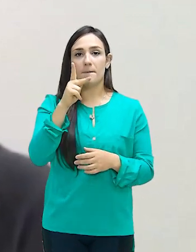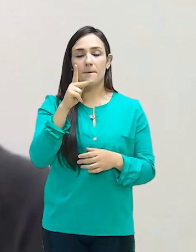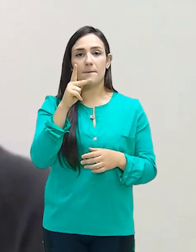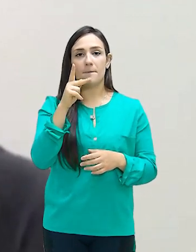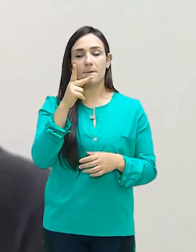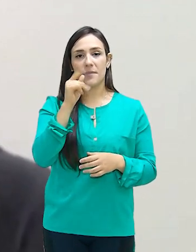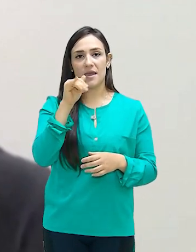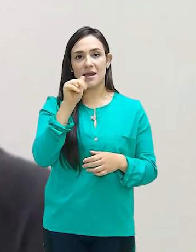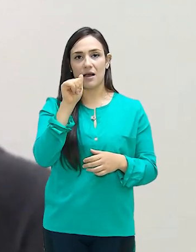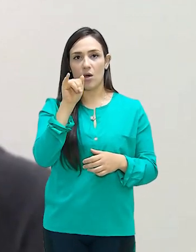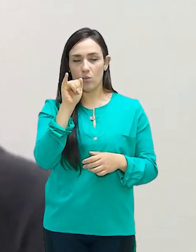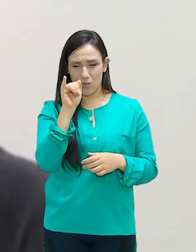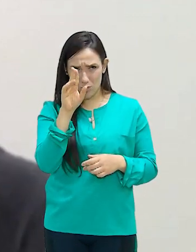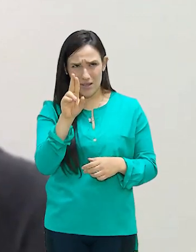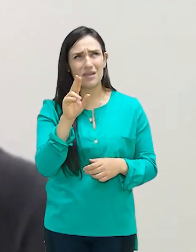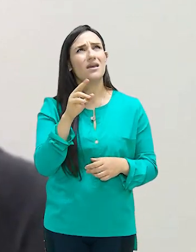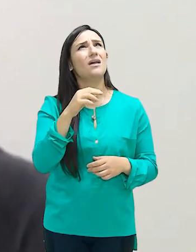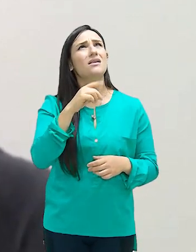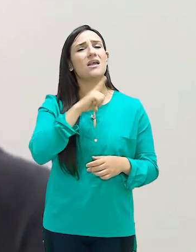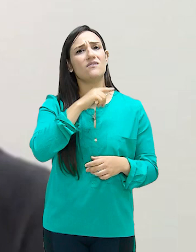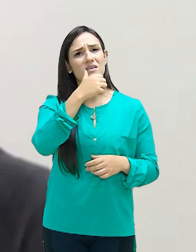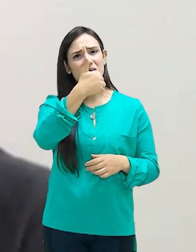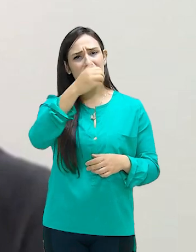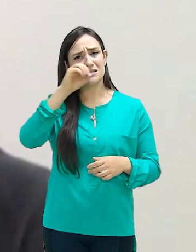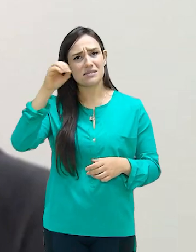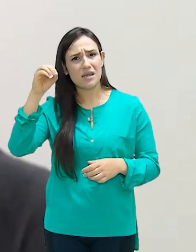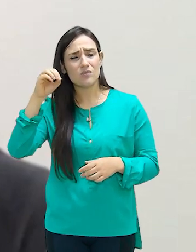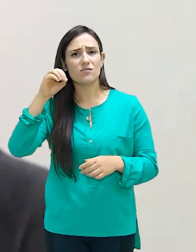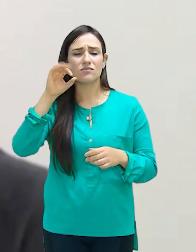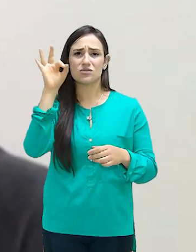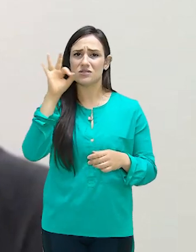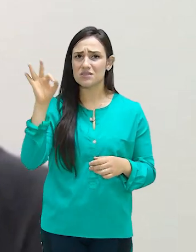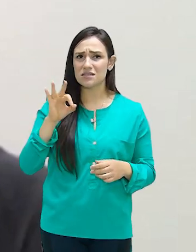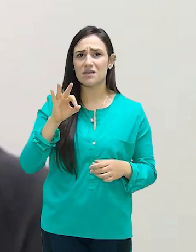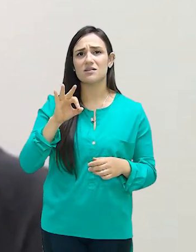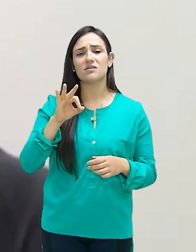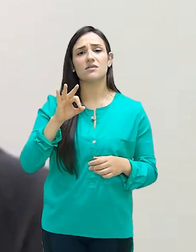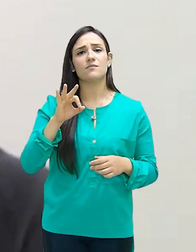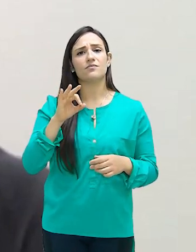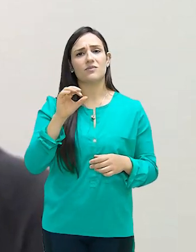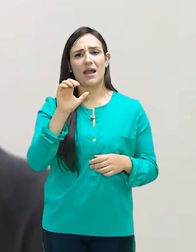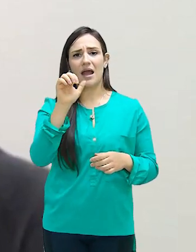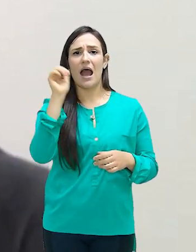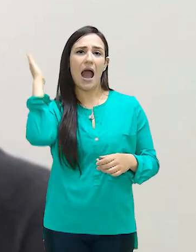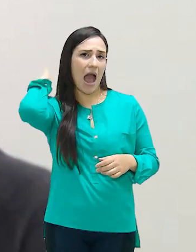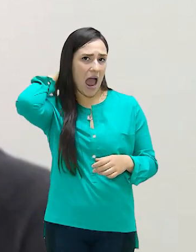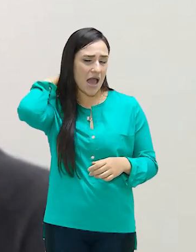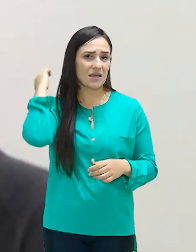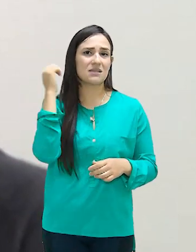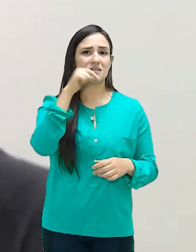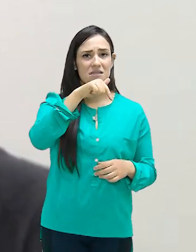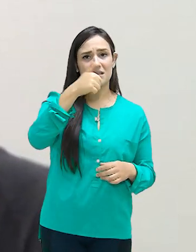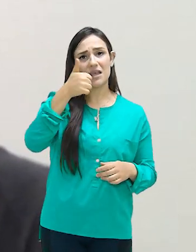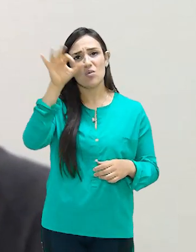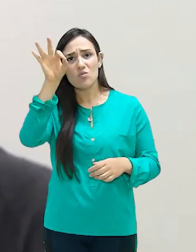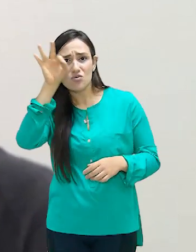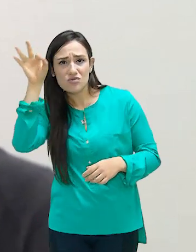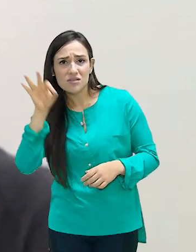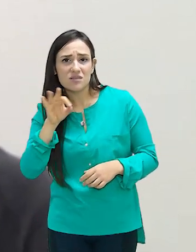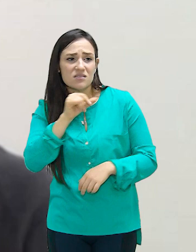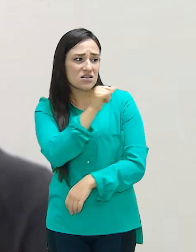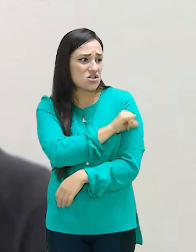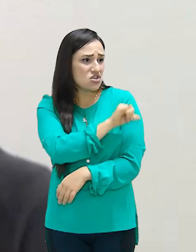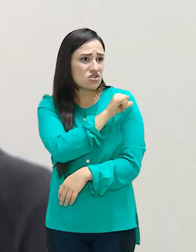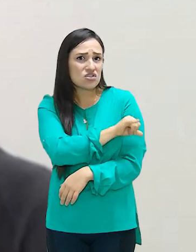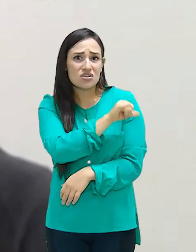Pernambuco, 80%, Maranhão, 79%, Acre, 71%, Rio de